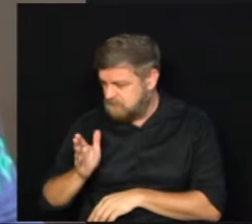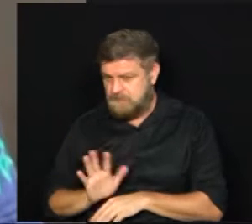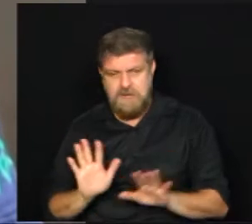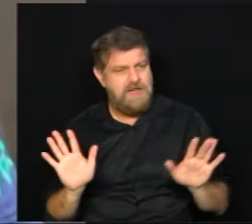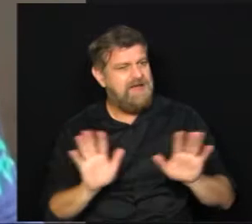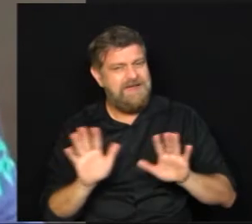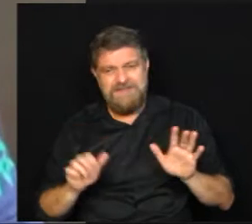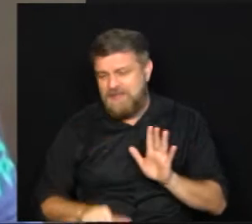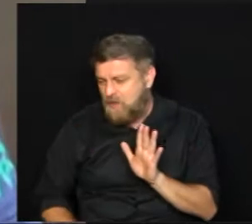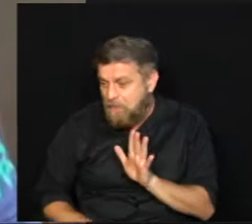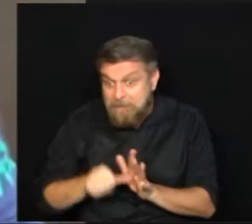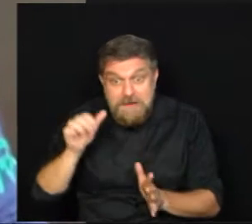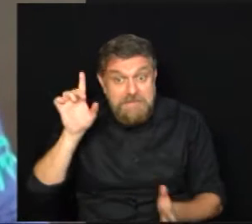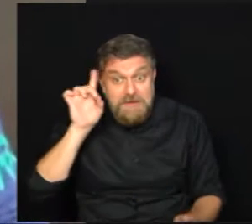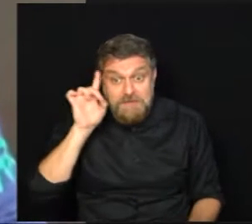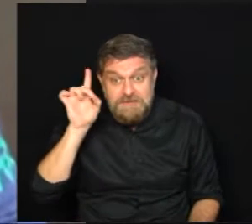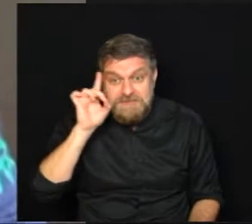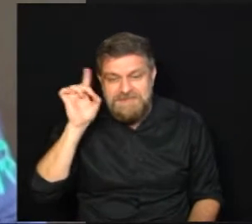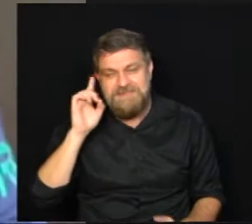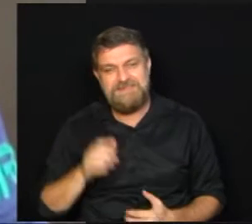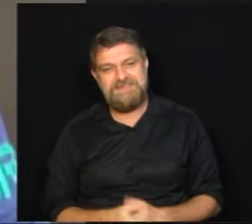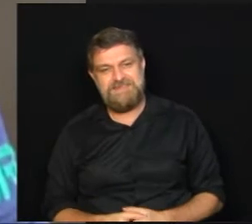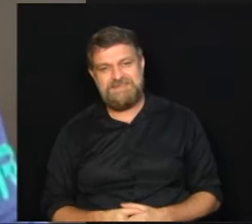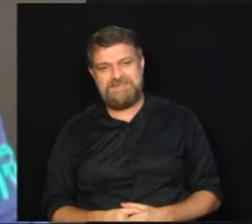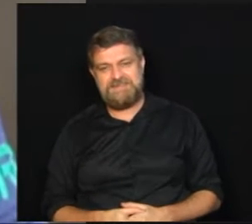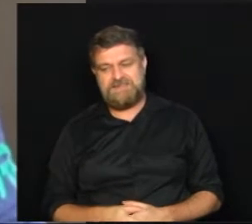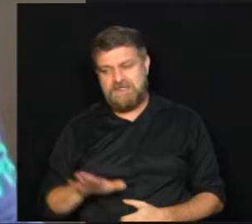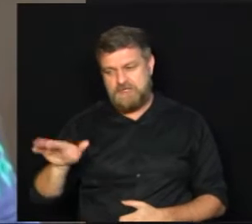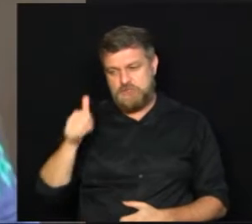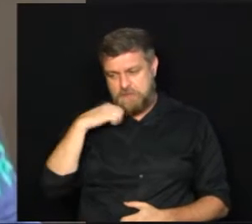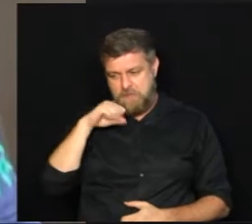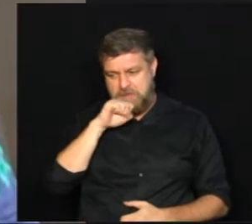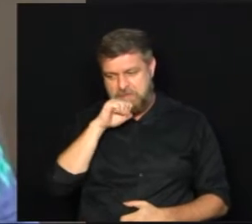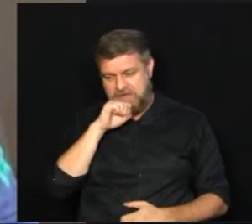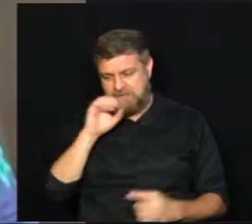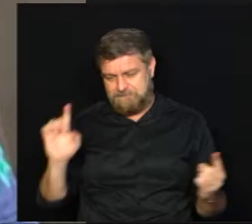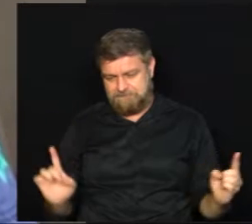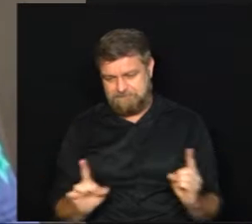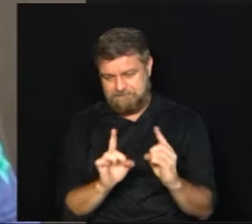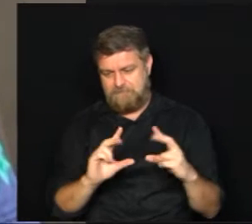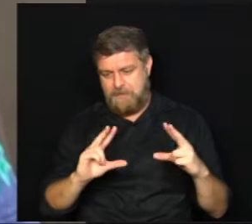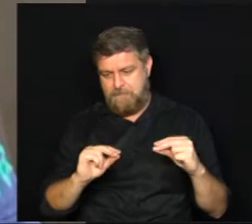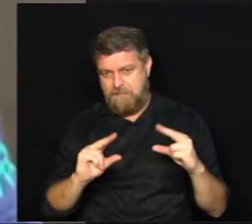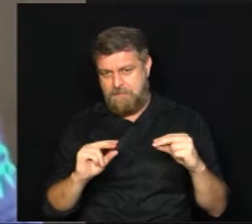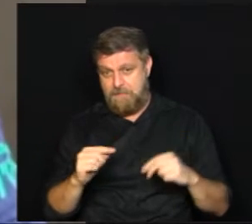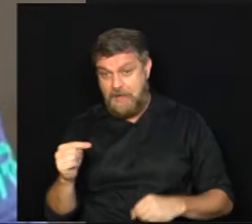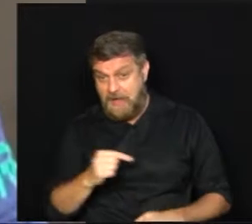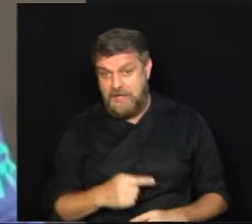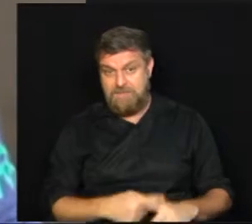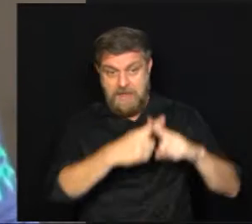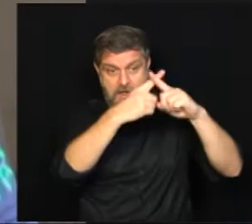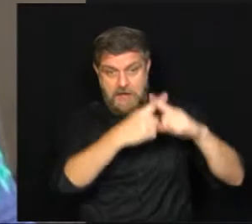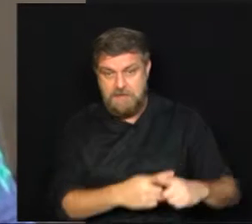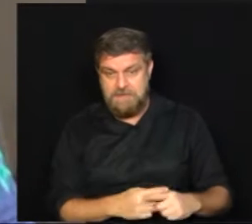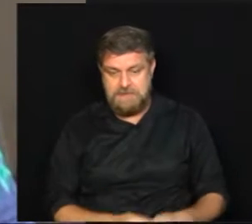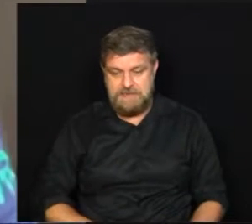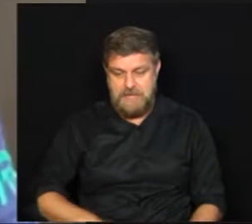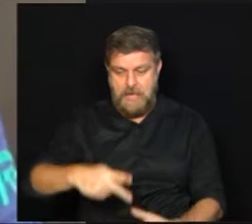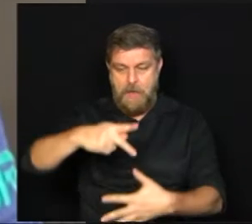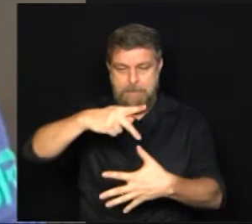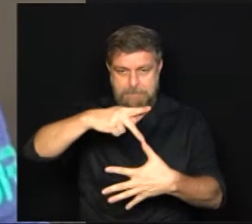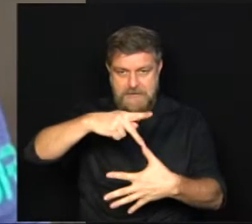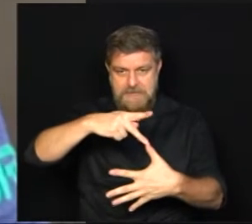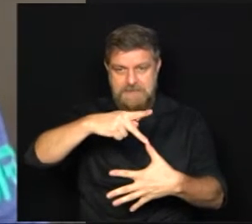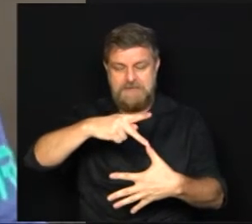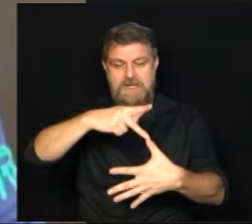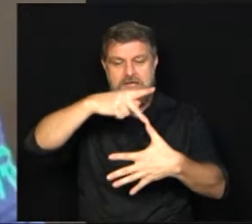falou que não, que era o meu primeiro dia. E ele chegou para minha mãe e falou assim, olha, ela vai competir Pan-Americano, ela vai competir